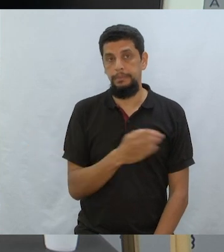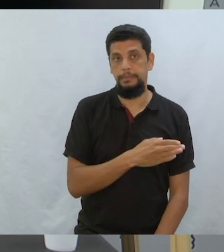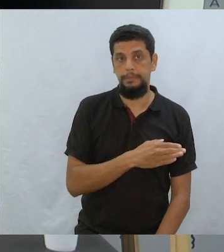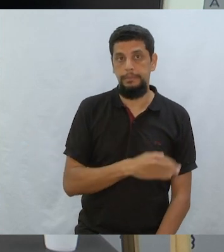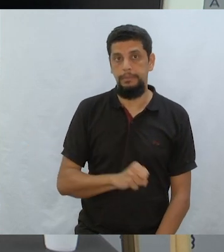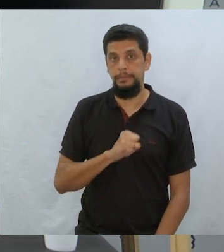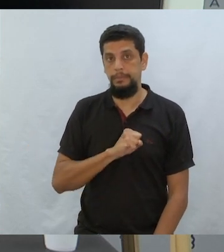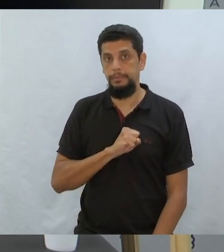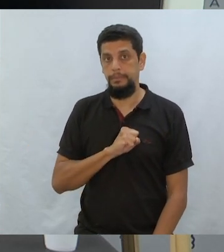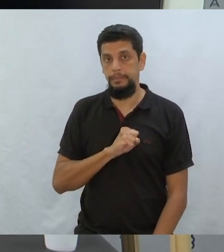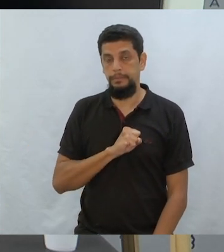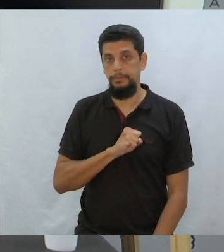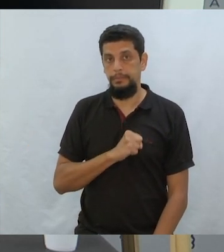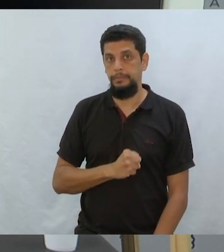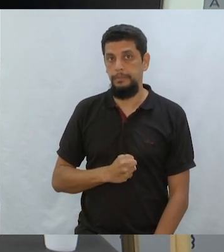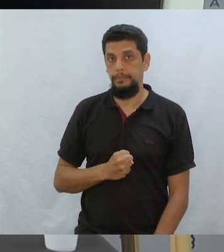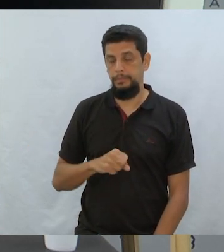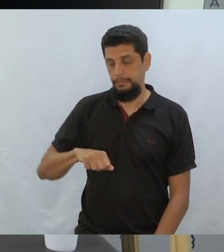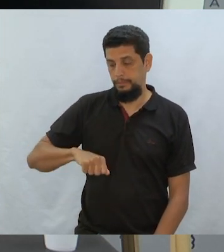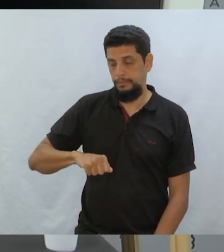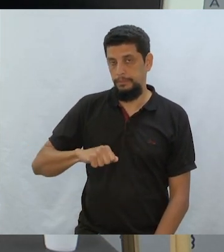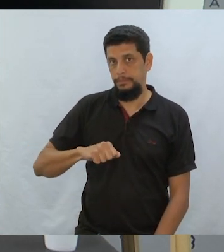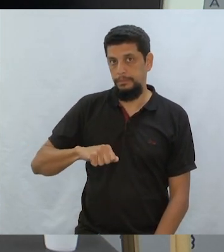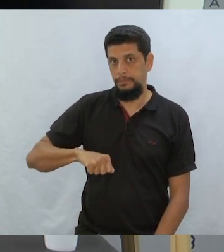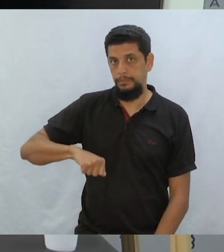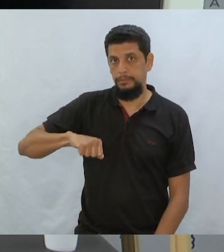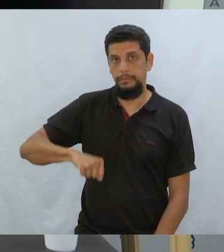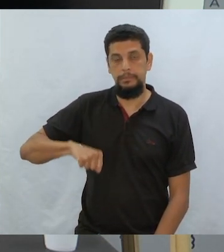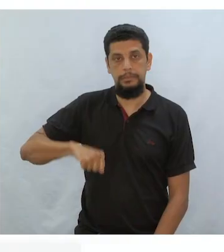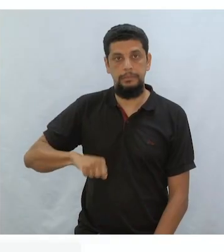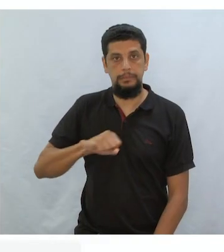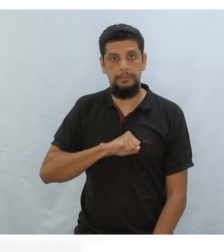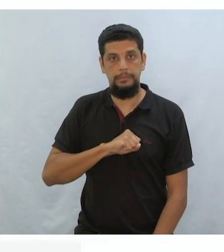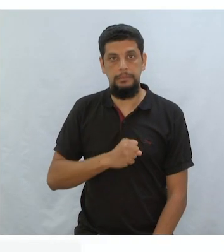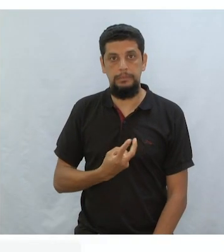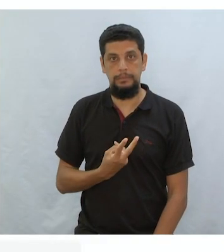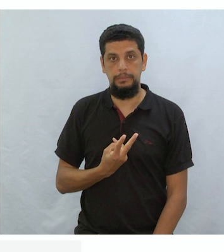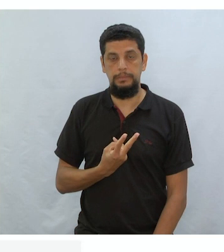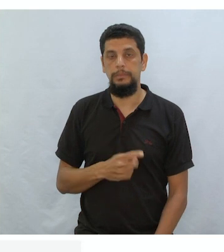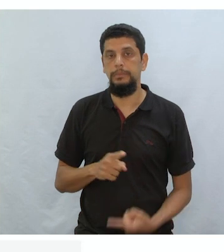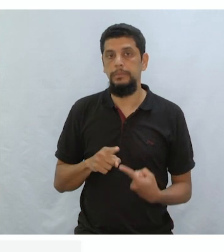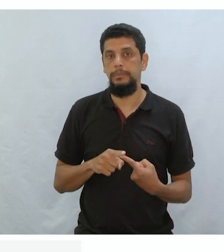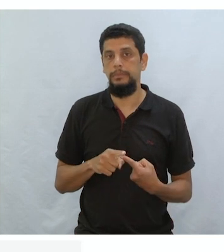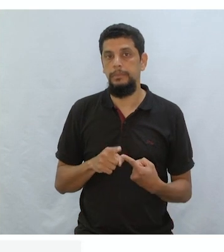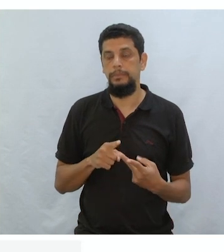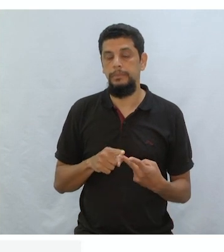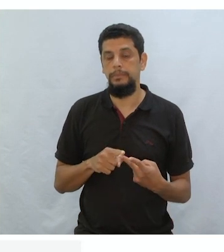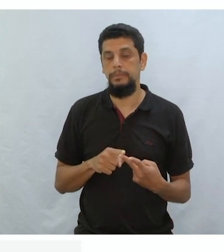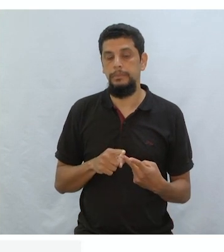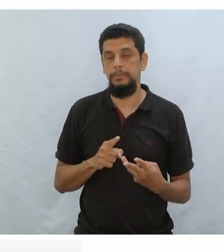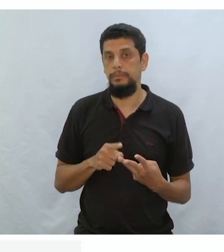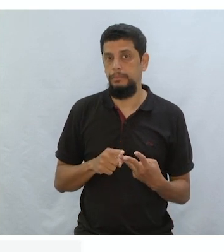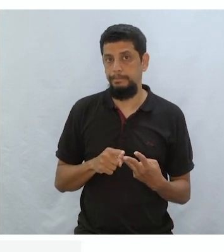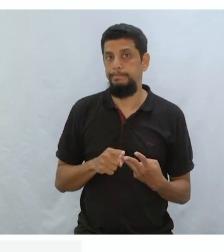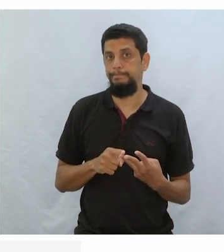2. Quantos morangos nós temos na cesta número 2? 1,